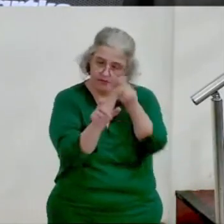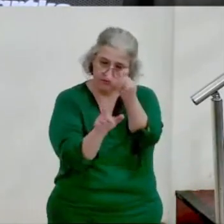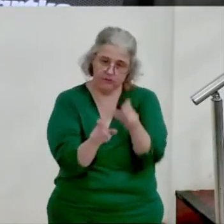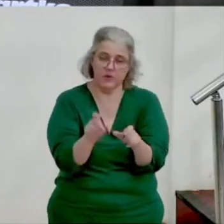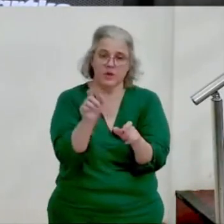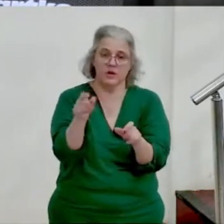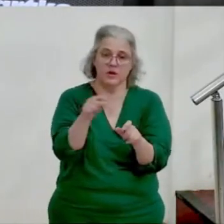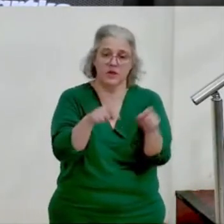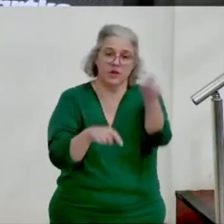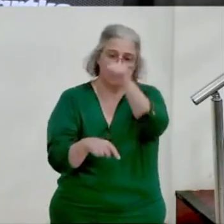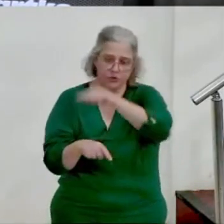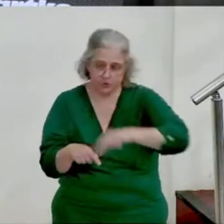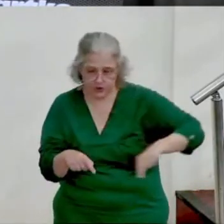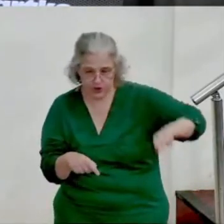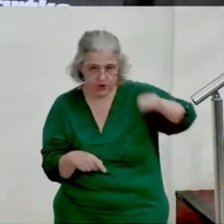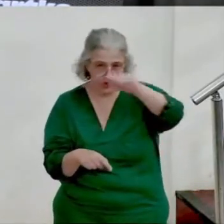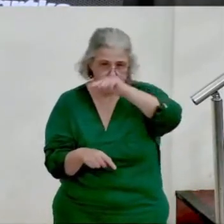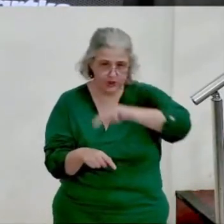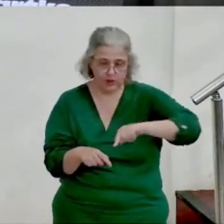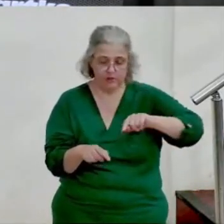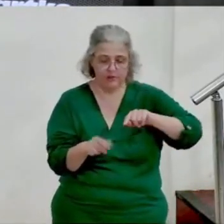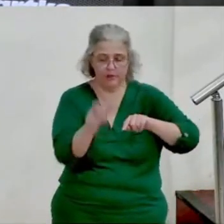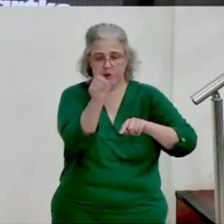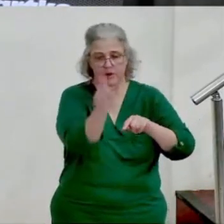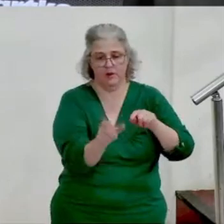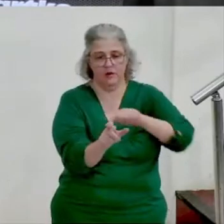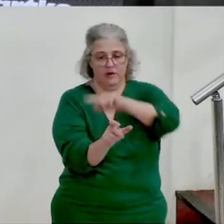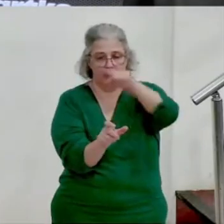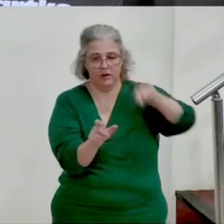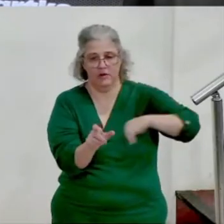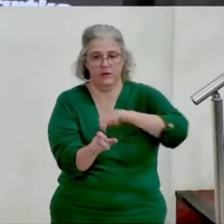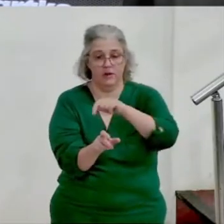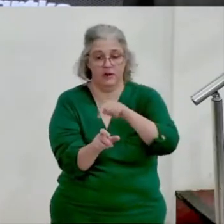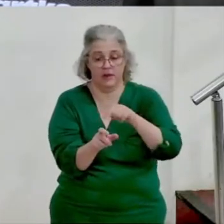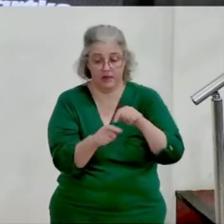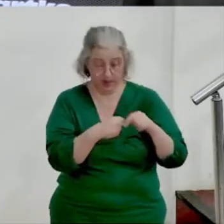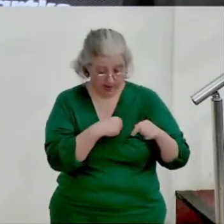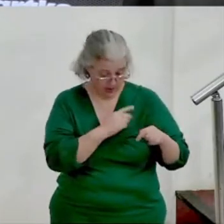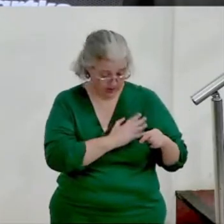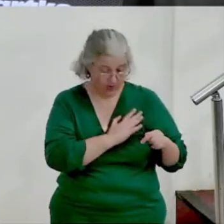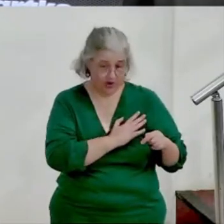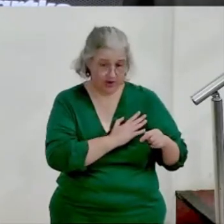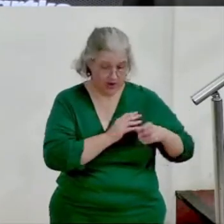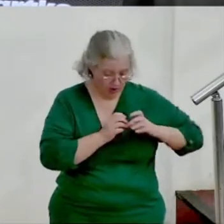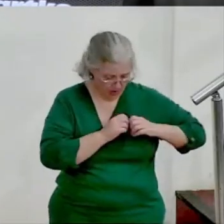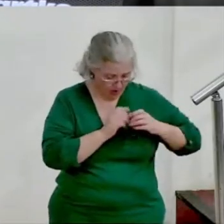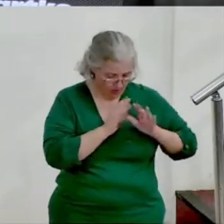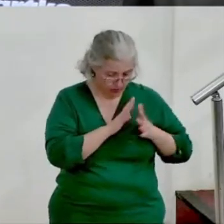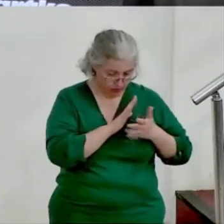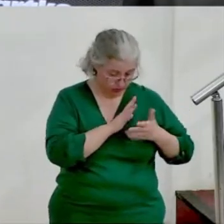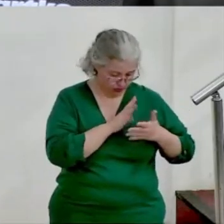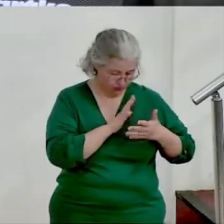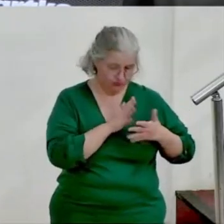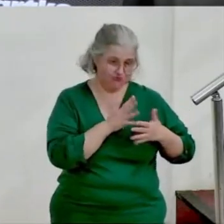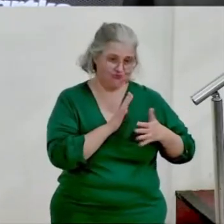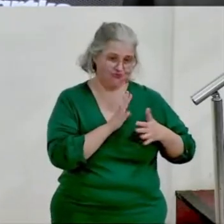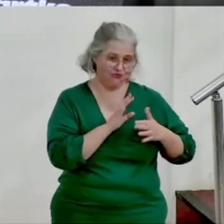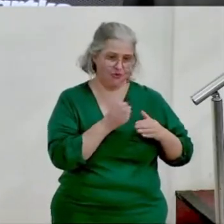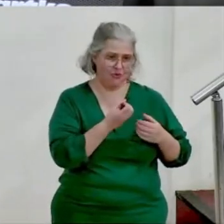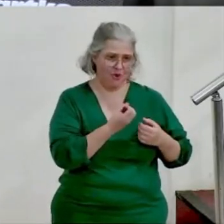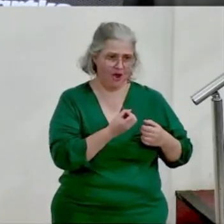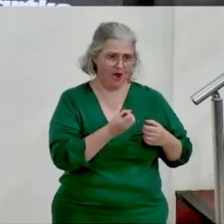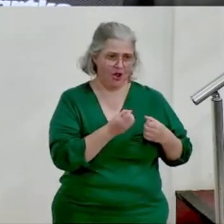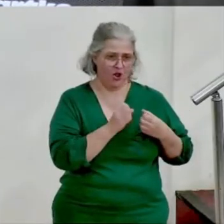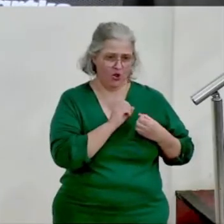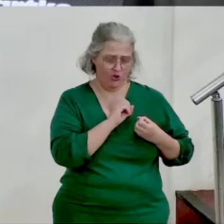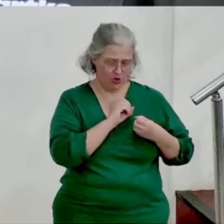um círculo ao redor de você, e eu quero que você desenhe o seu coração brilhando. Coração seu, com uma luz muito intensa